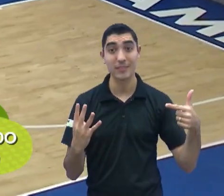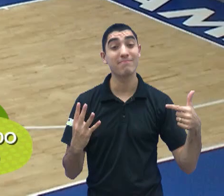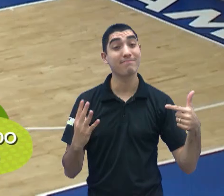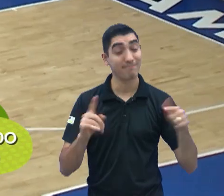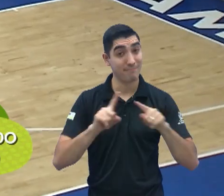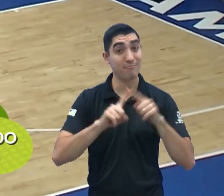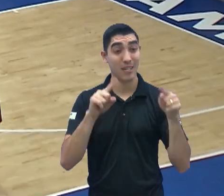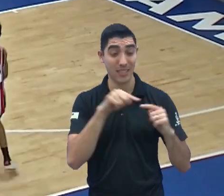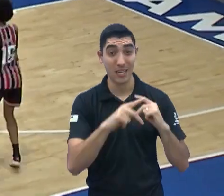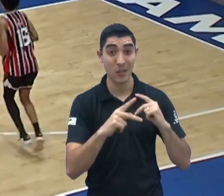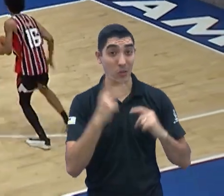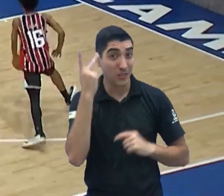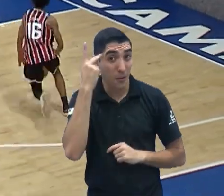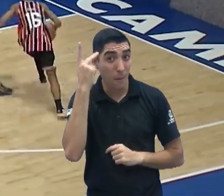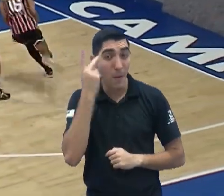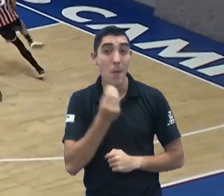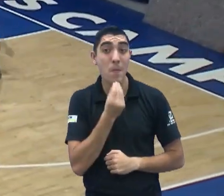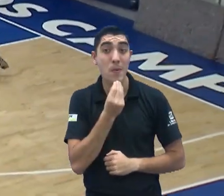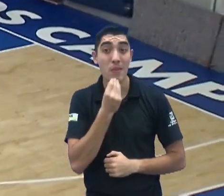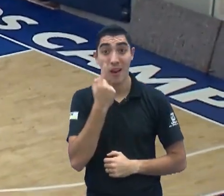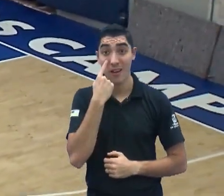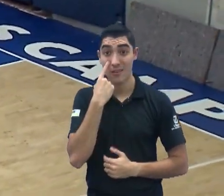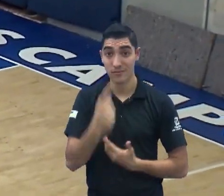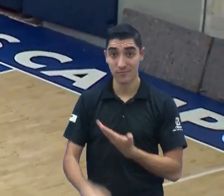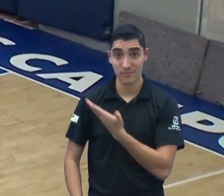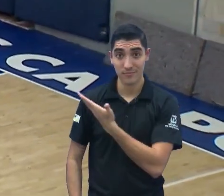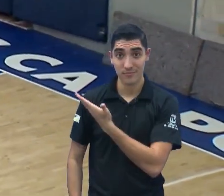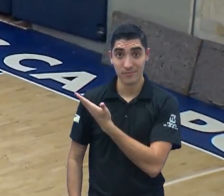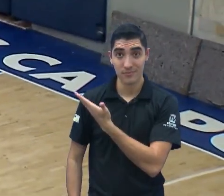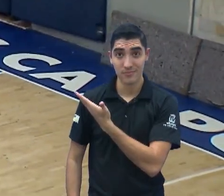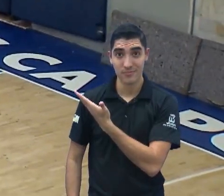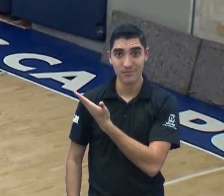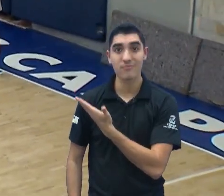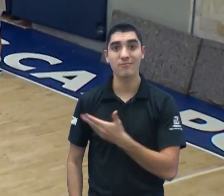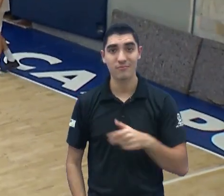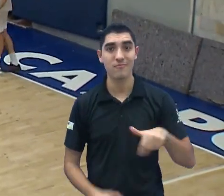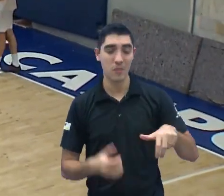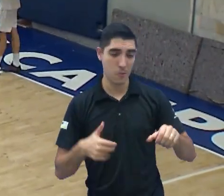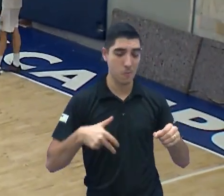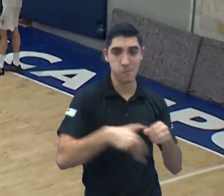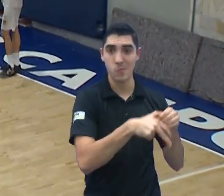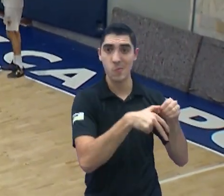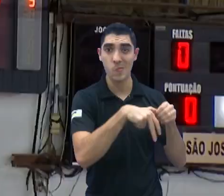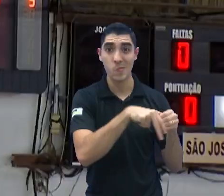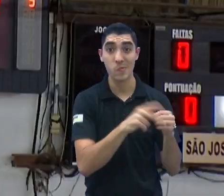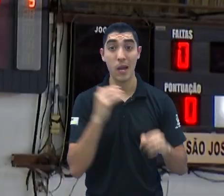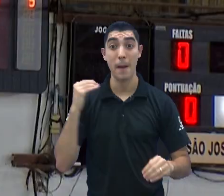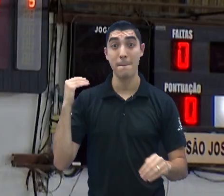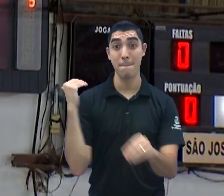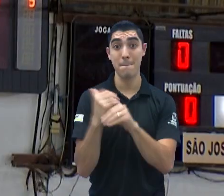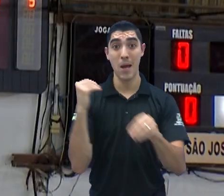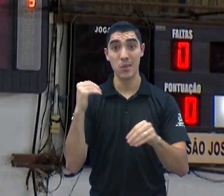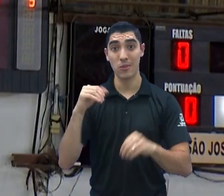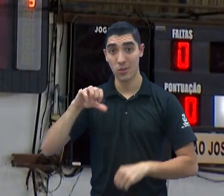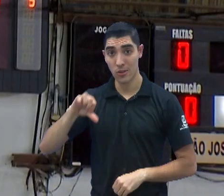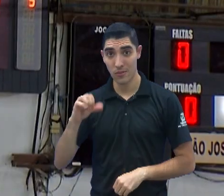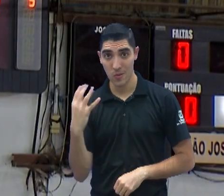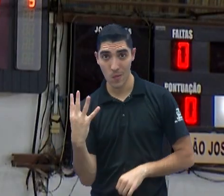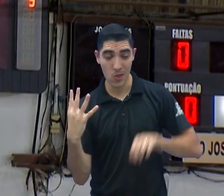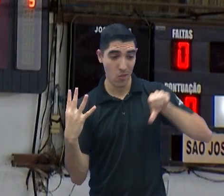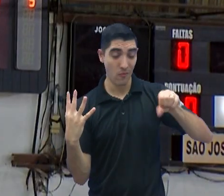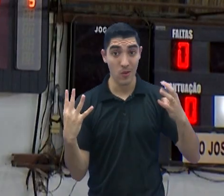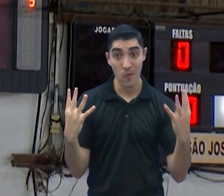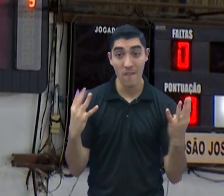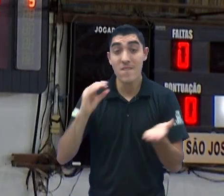era do São Paulo. Na saída de bola, apagão defensivo e cravada de Jojo. tudo igual no placar,